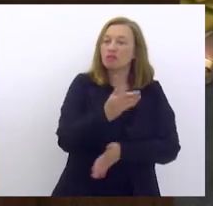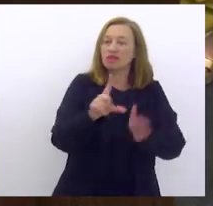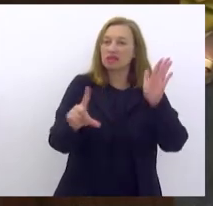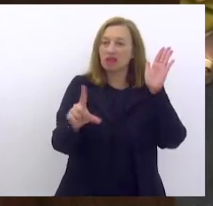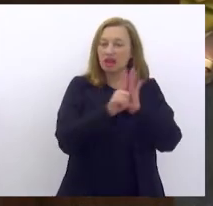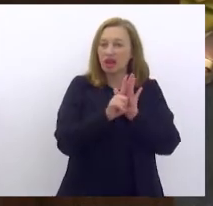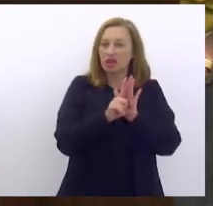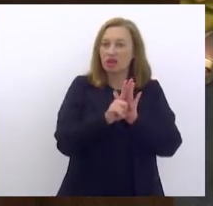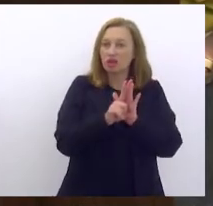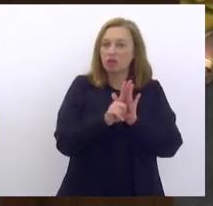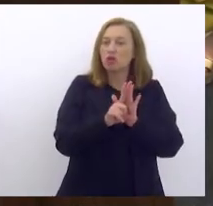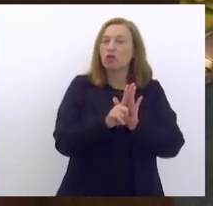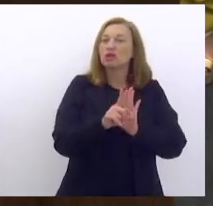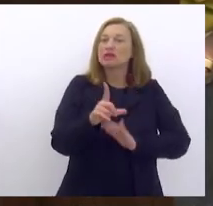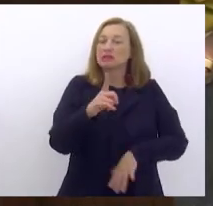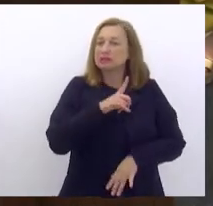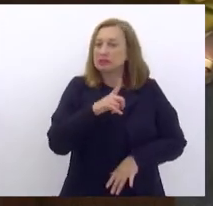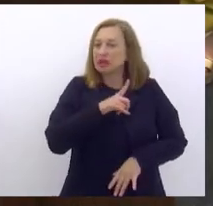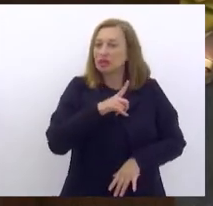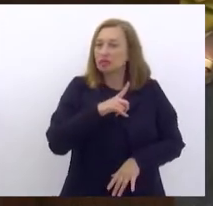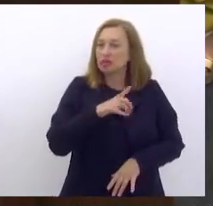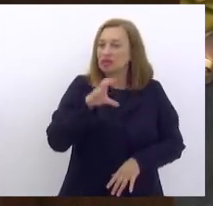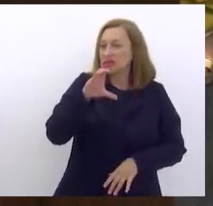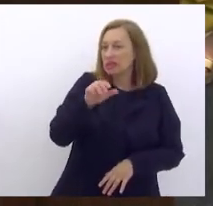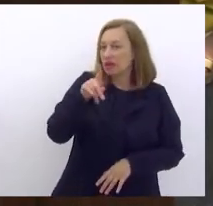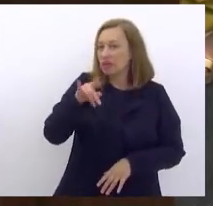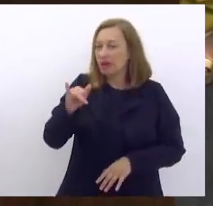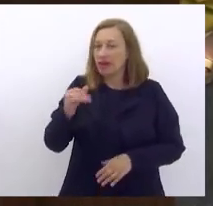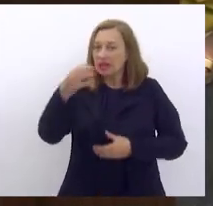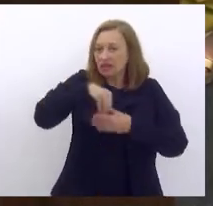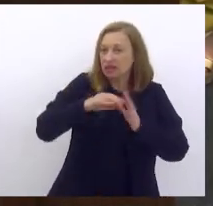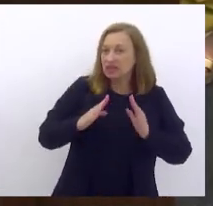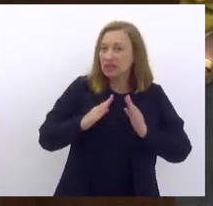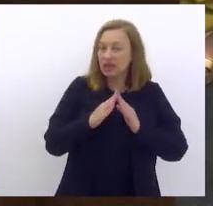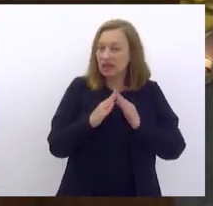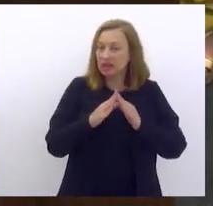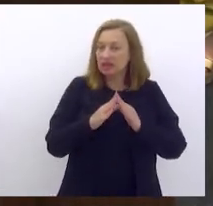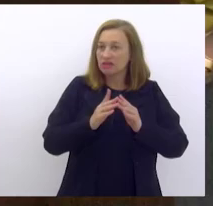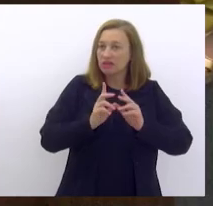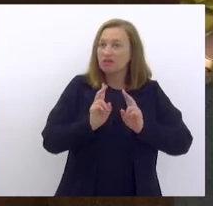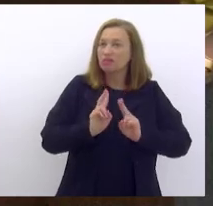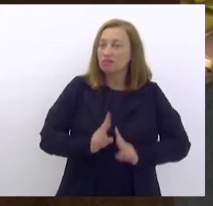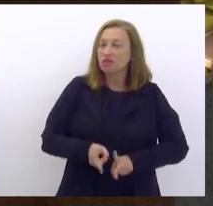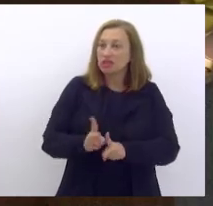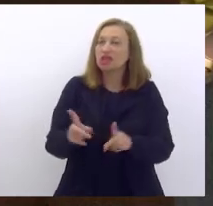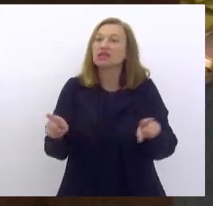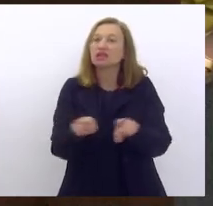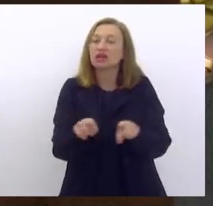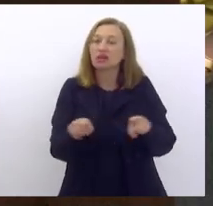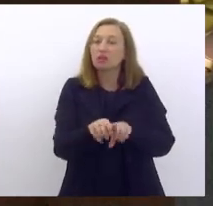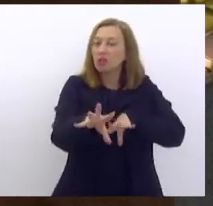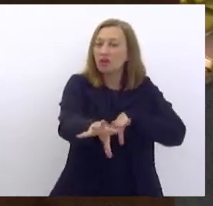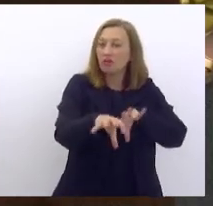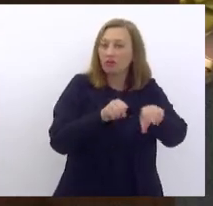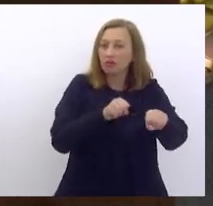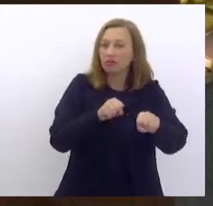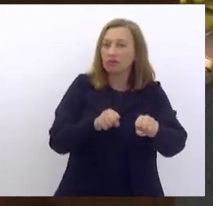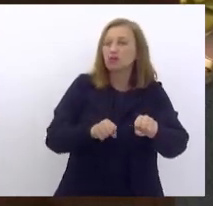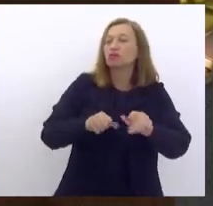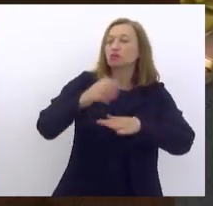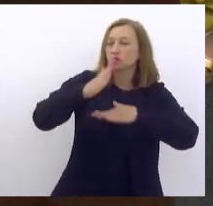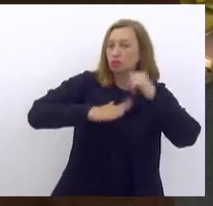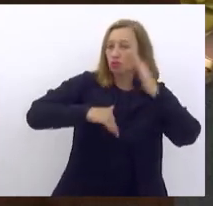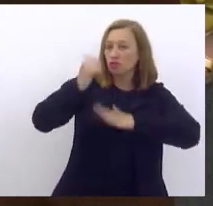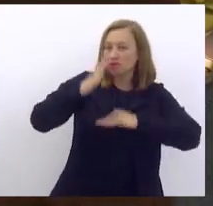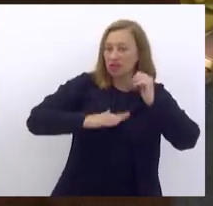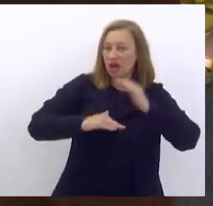e quando nós temos uma CPI em curso nessa casa, que vai avançar também para a formação dos profissionais,